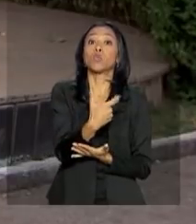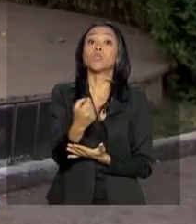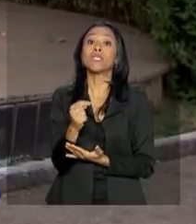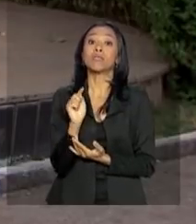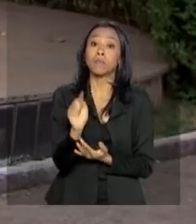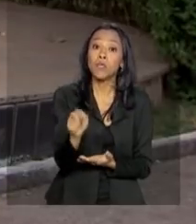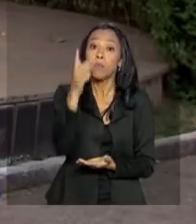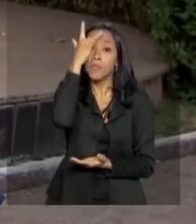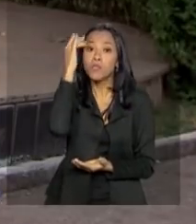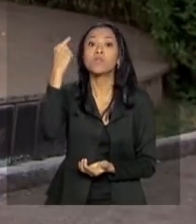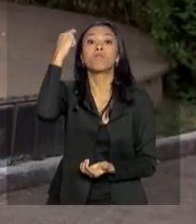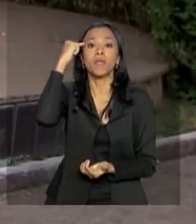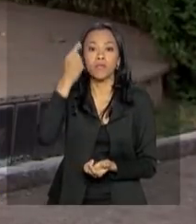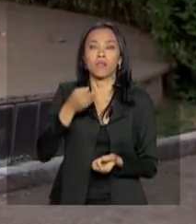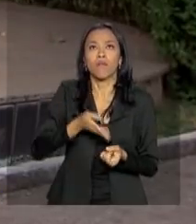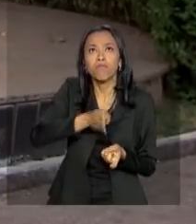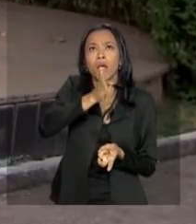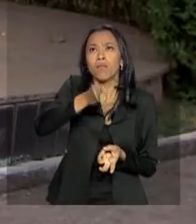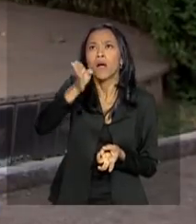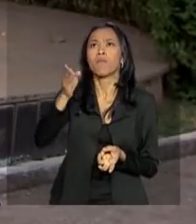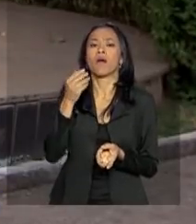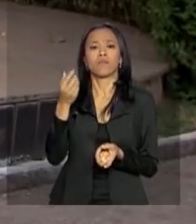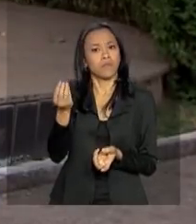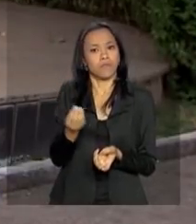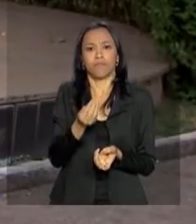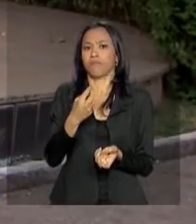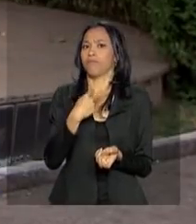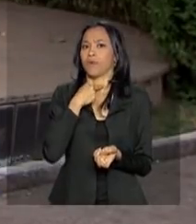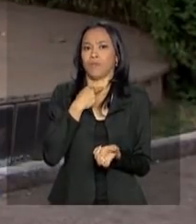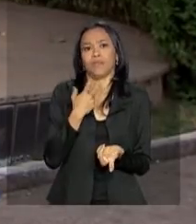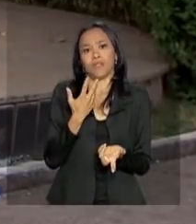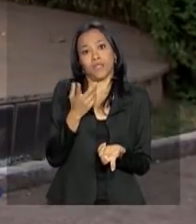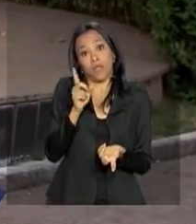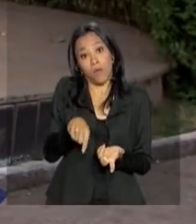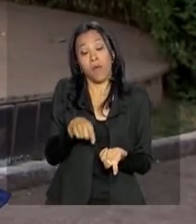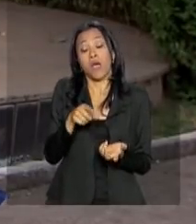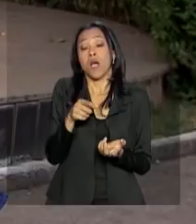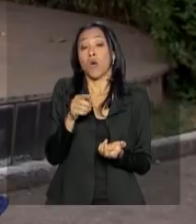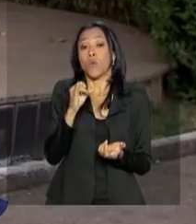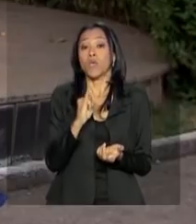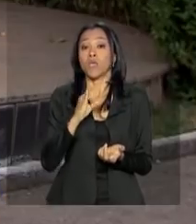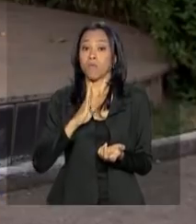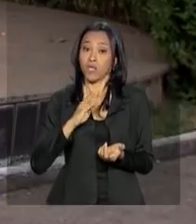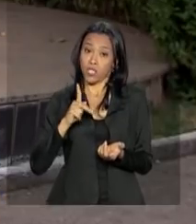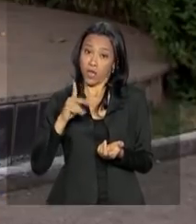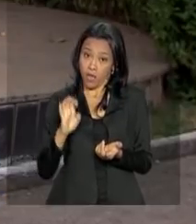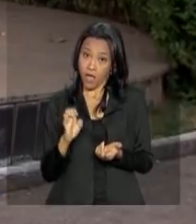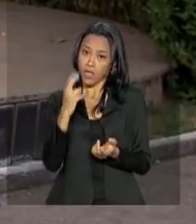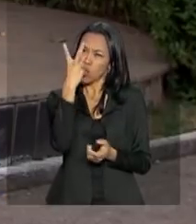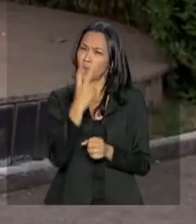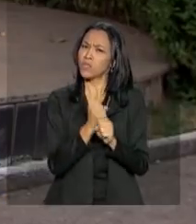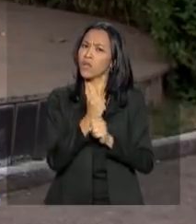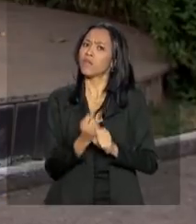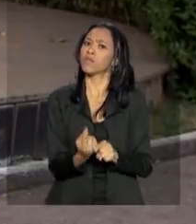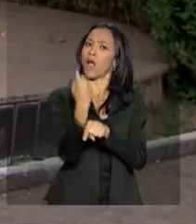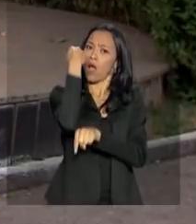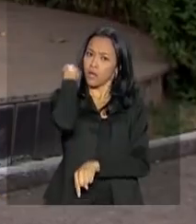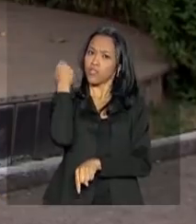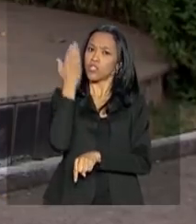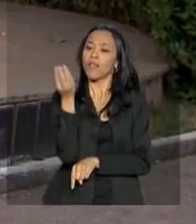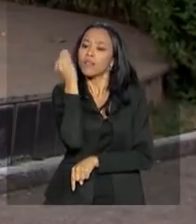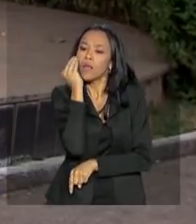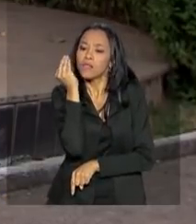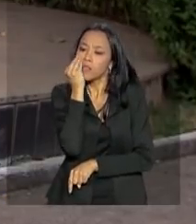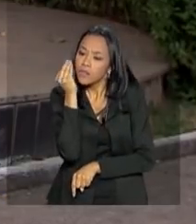campo você está testando o aplicativo isso não pode acontecer então ibge é muito ampla muito tempo antes do sim dois anos antes já começa a fazer os testes